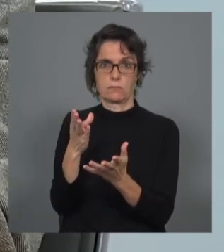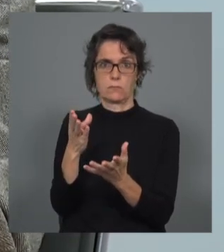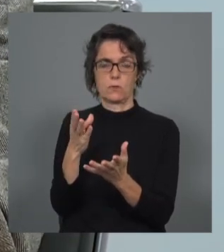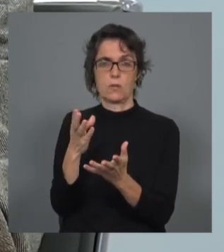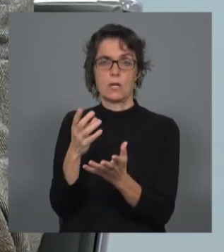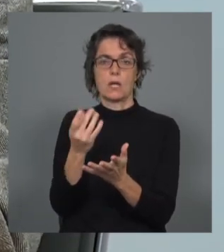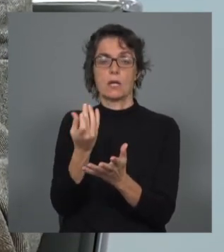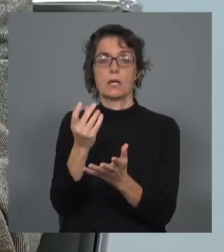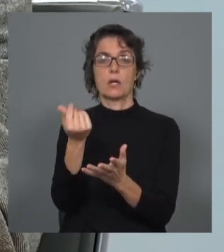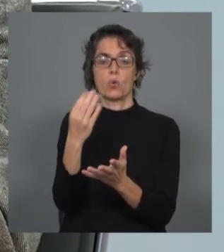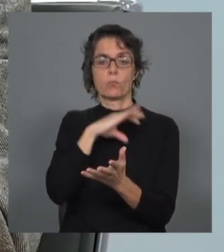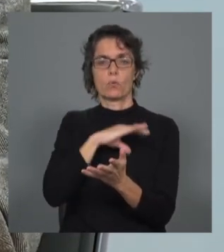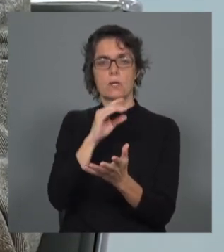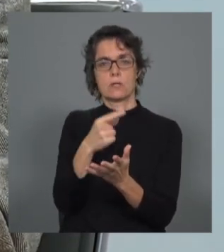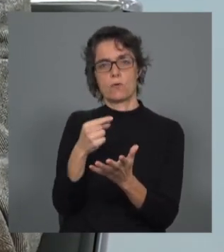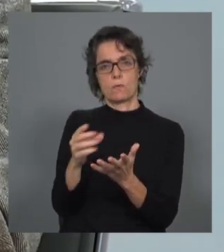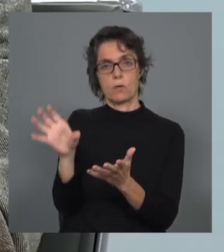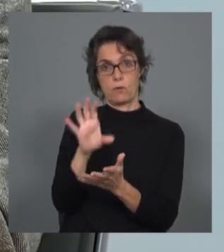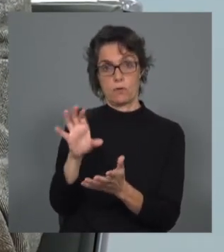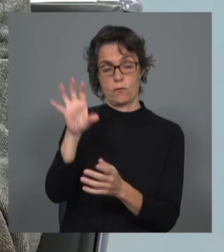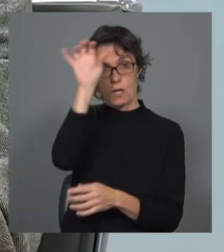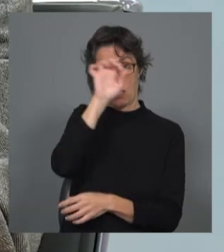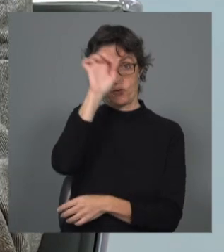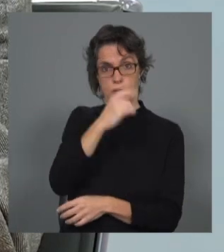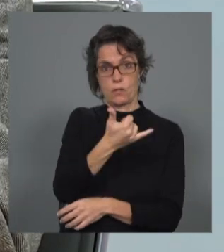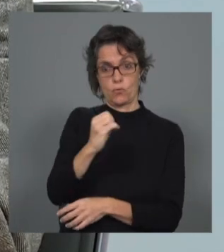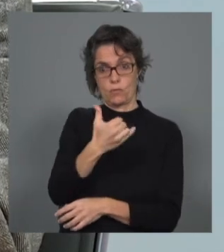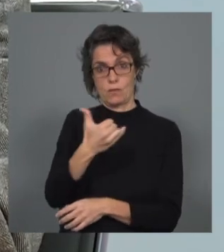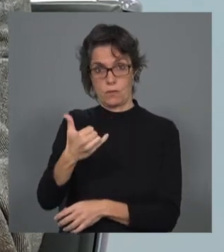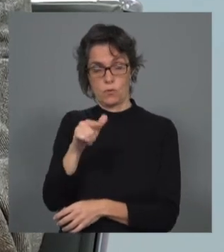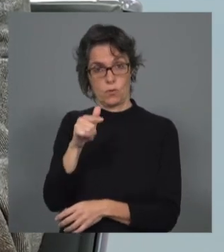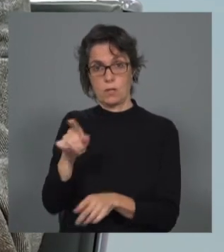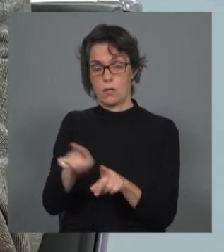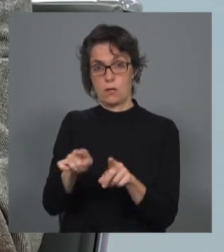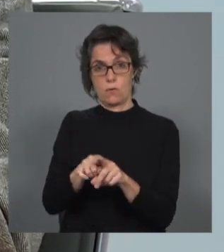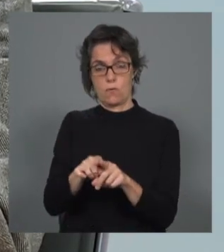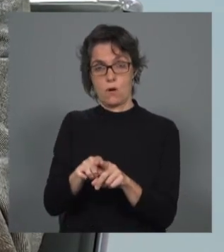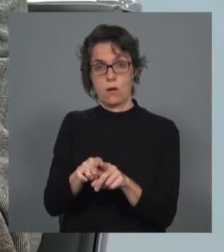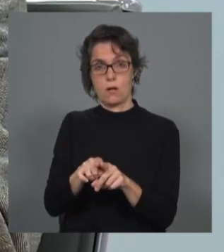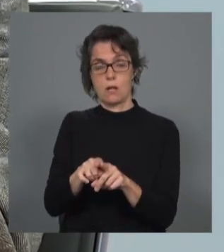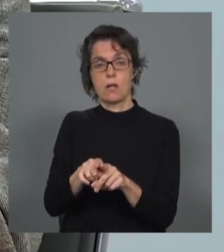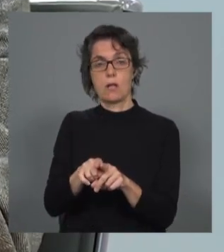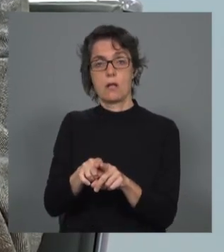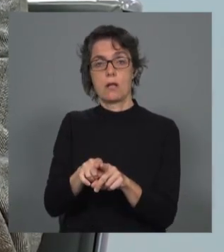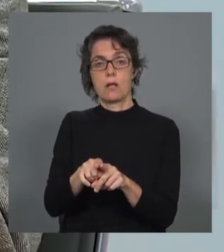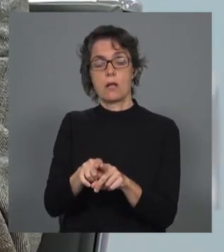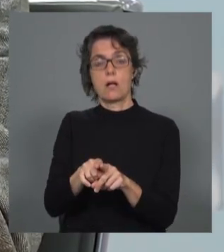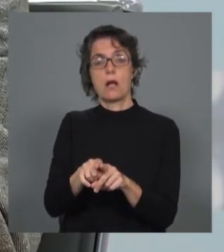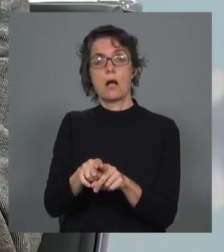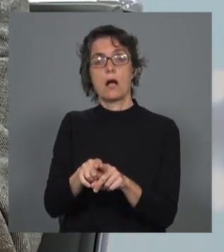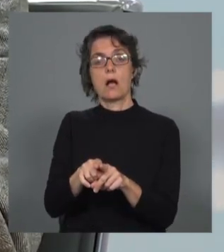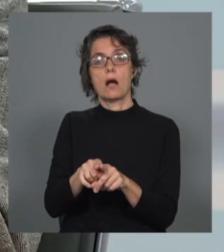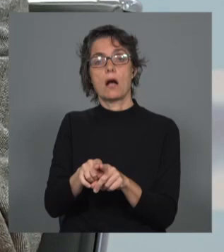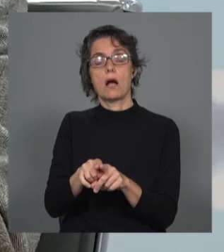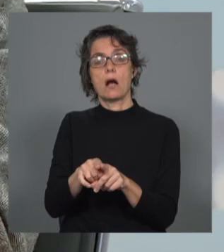salário mínimo nacional ficará, em janeiro do ano que vem, igual ao salário de entrada de um jornalista na profissão. Isto